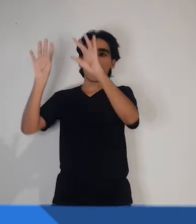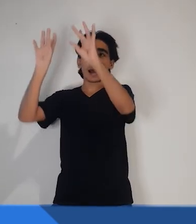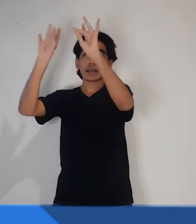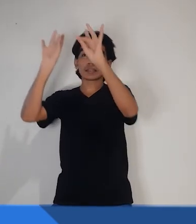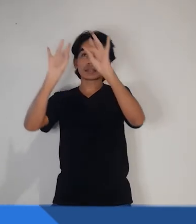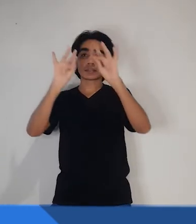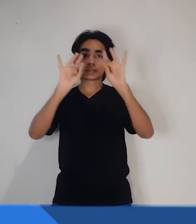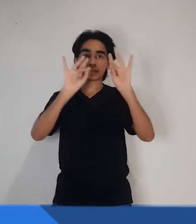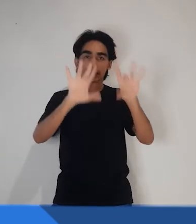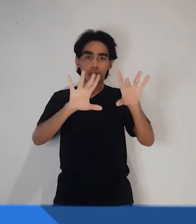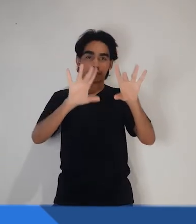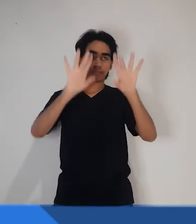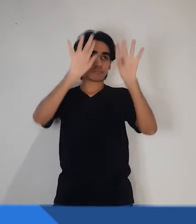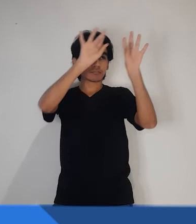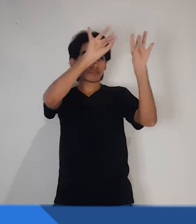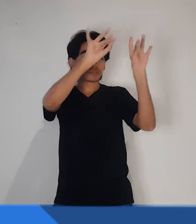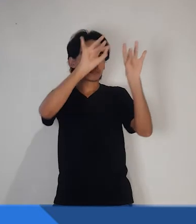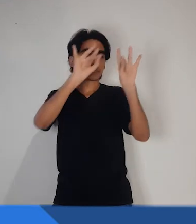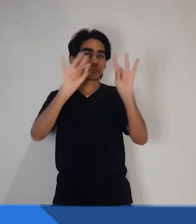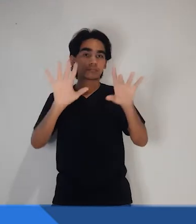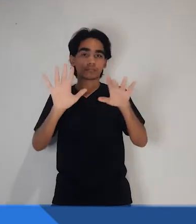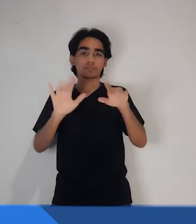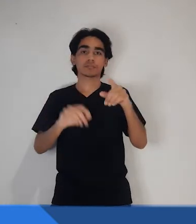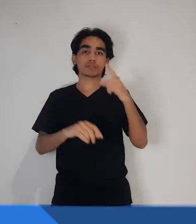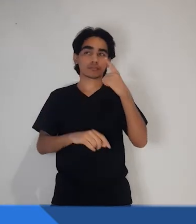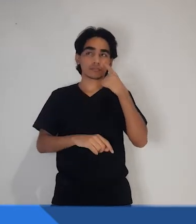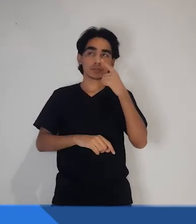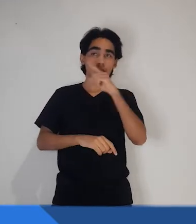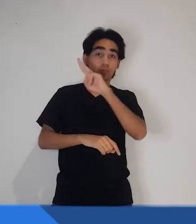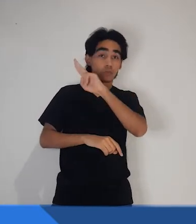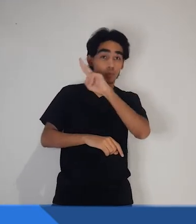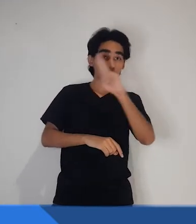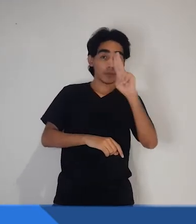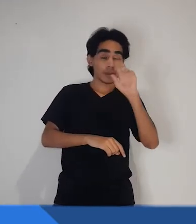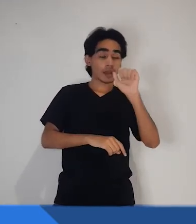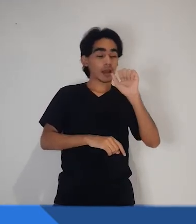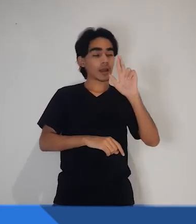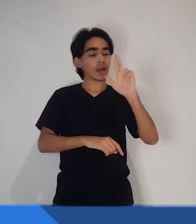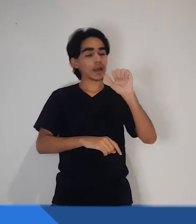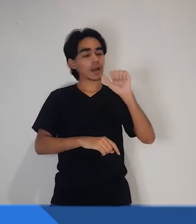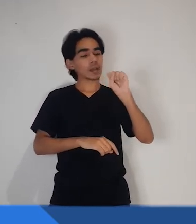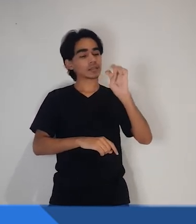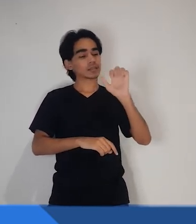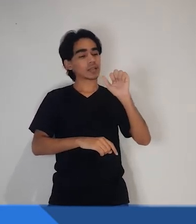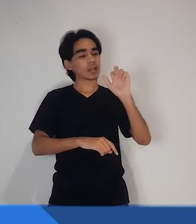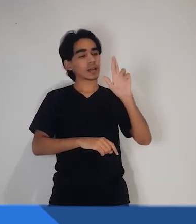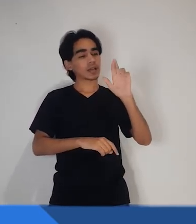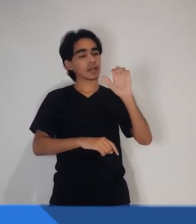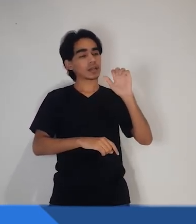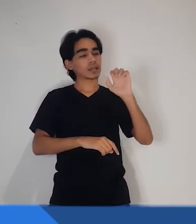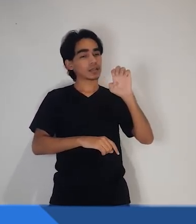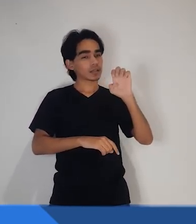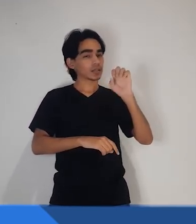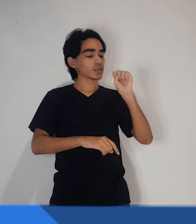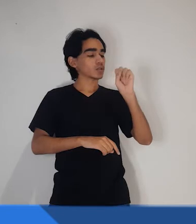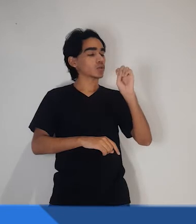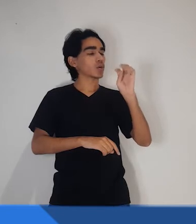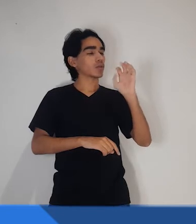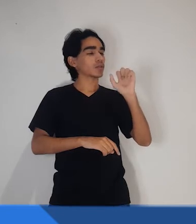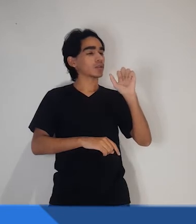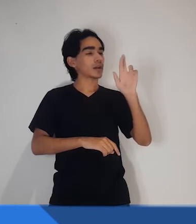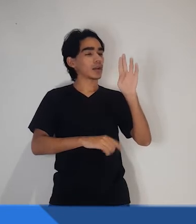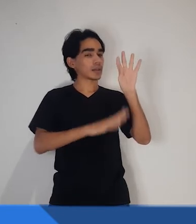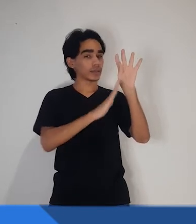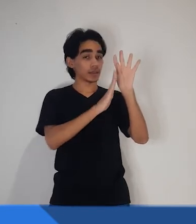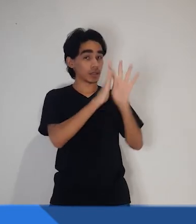lá. Adicionar uma nova questão. Arrastar e soltar o texto. Essa primeira aqui.